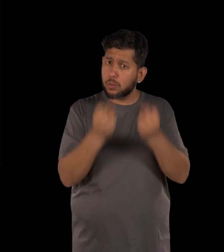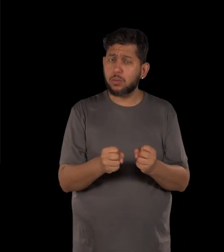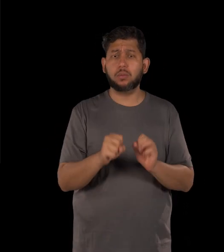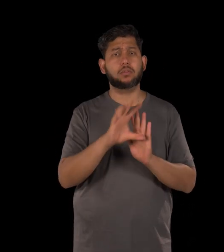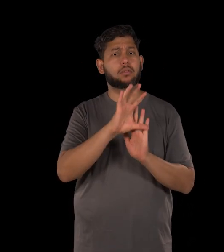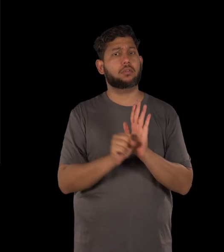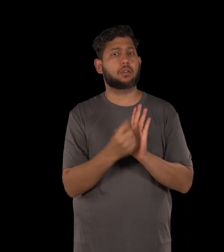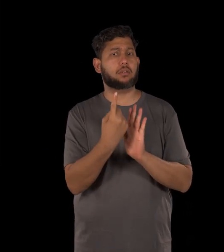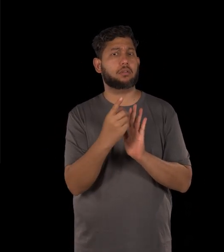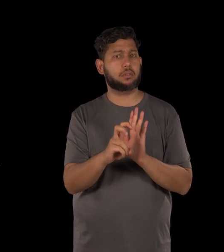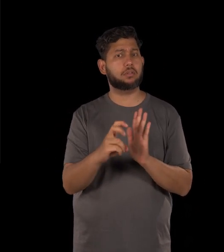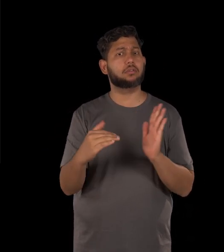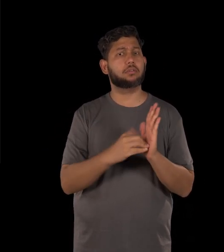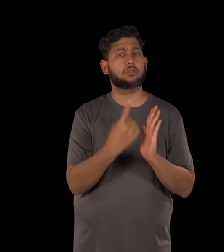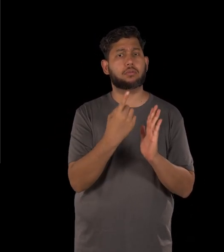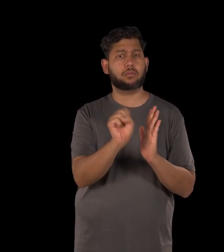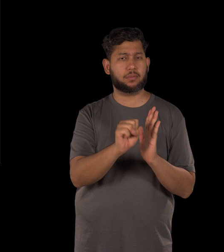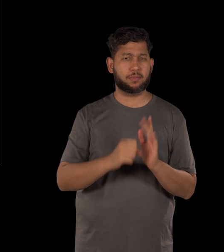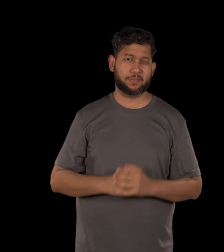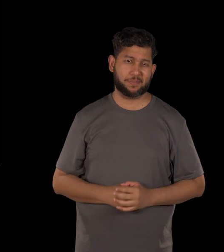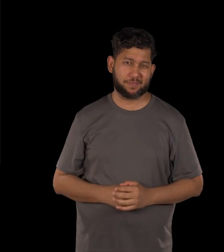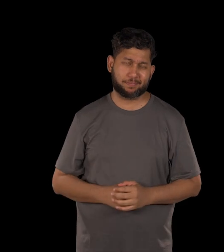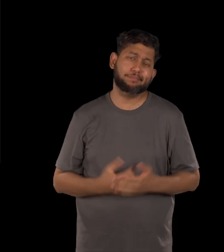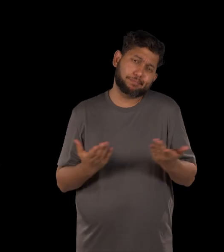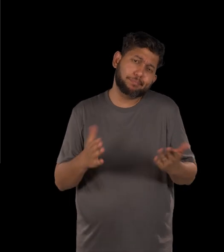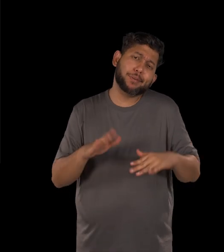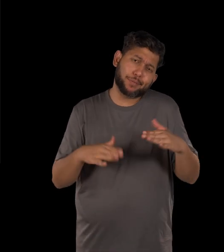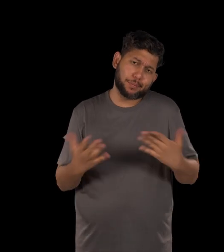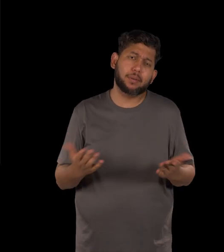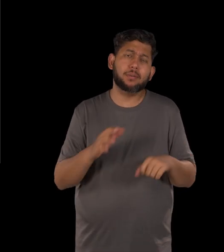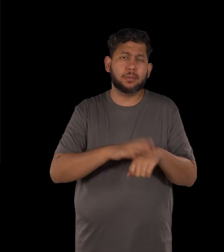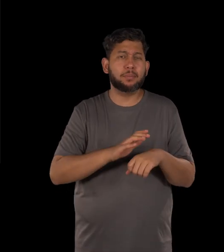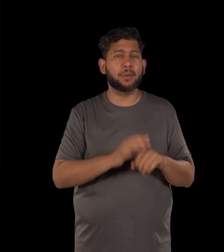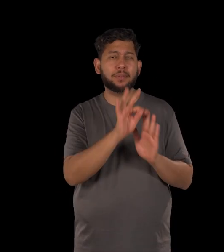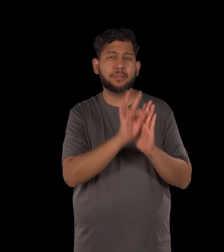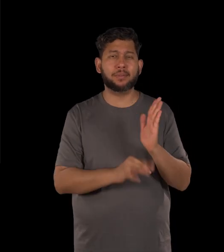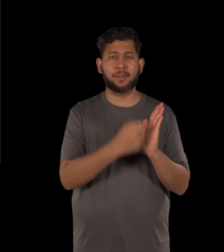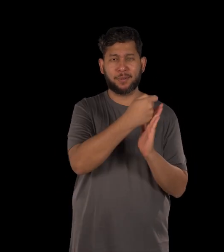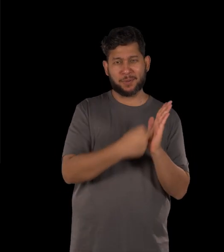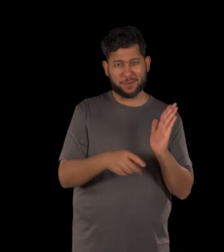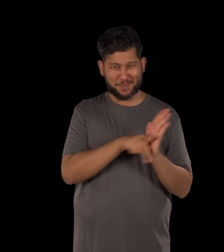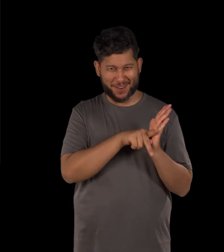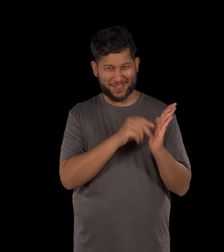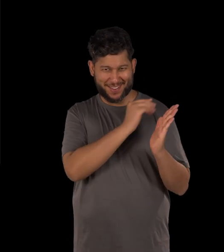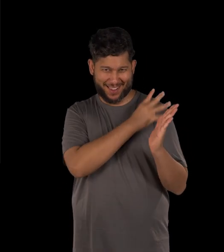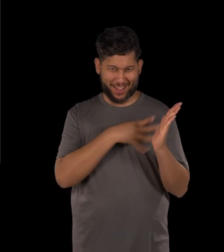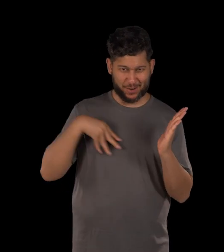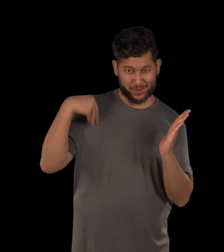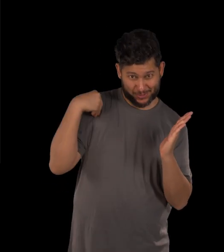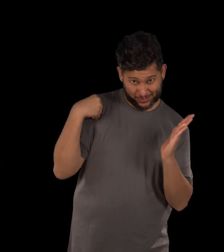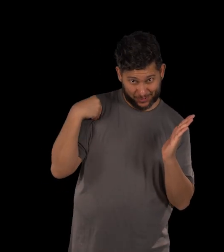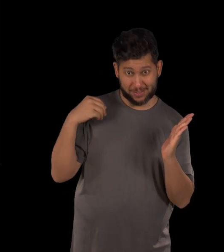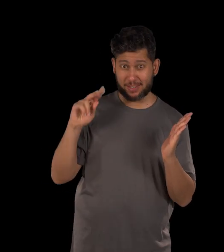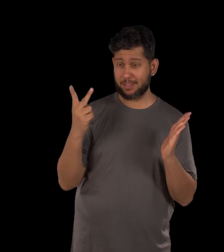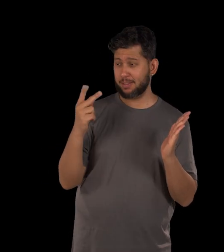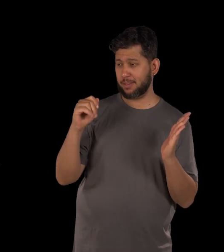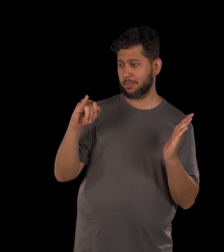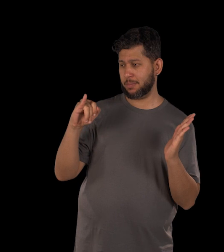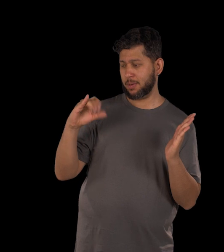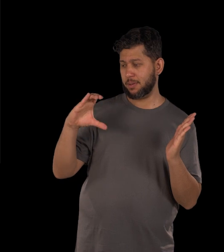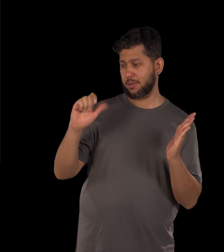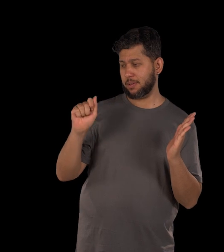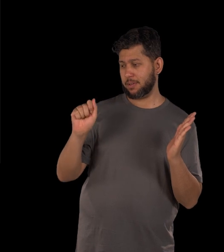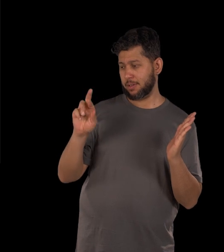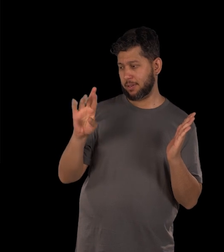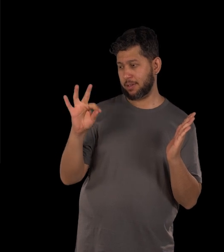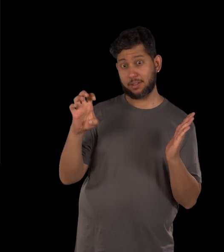Católica entre os séculos XV e XVIII. Provavelmente, os textos aristotélicos tenham sido difundidos junto